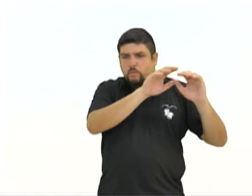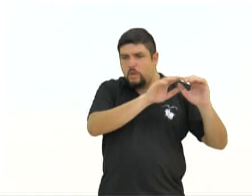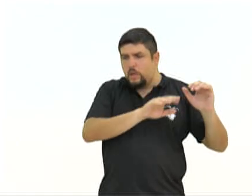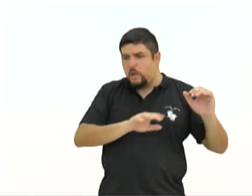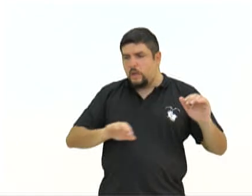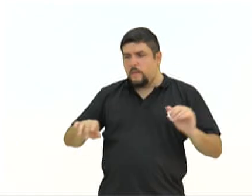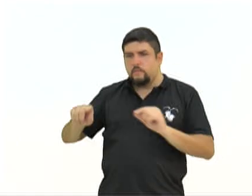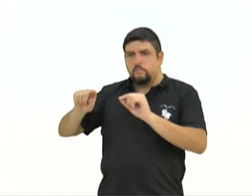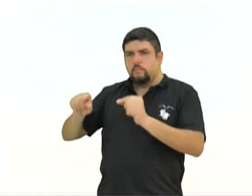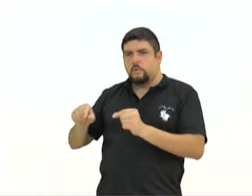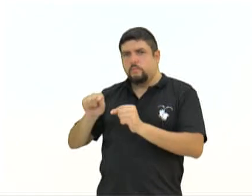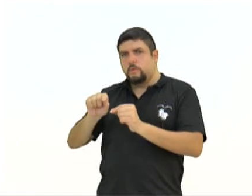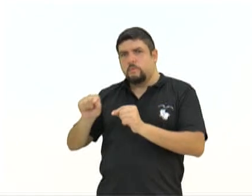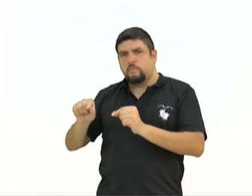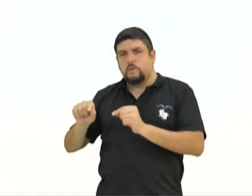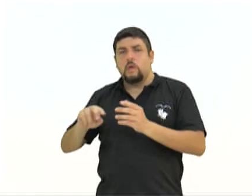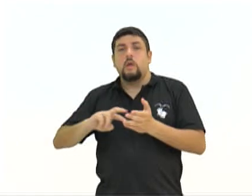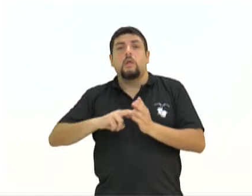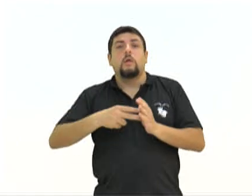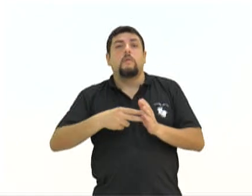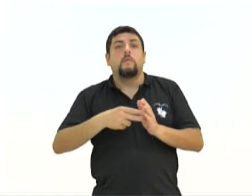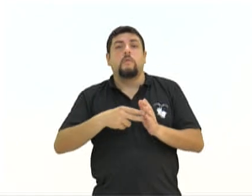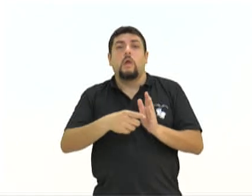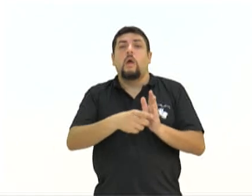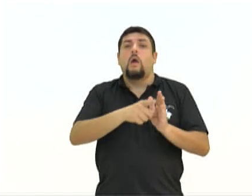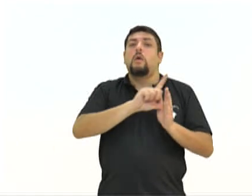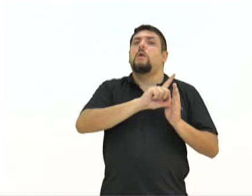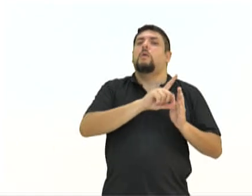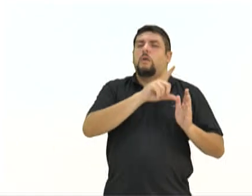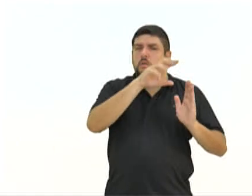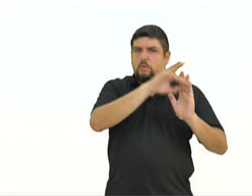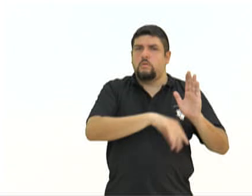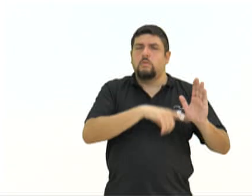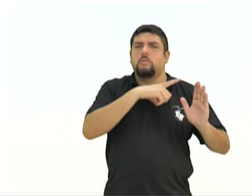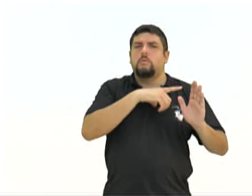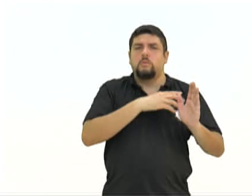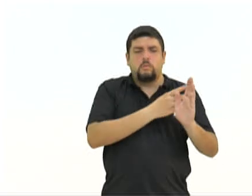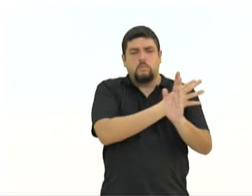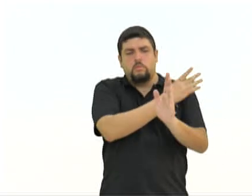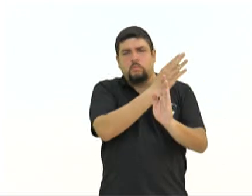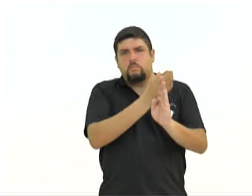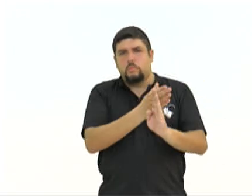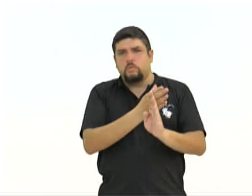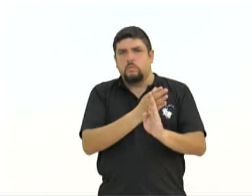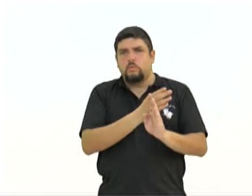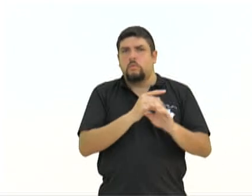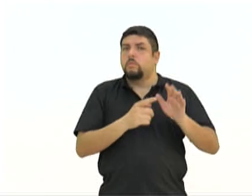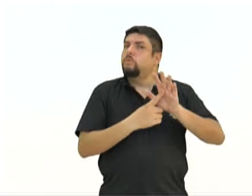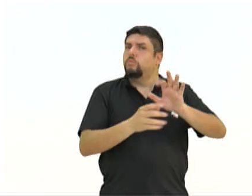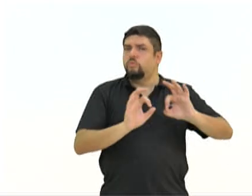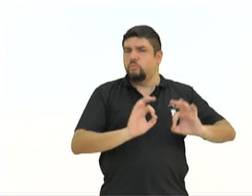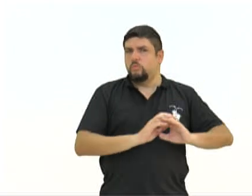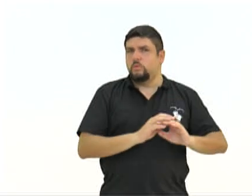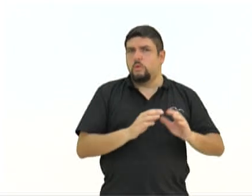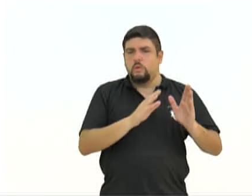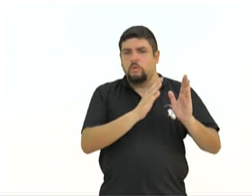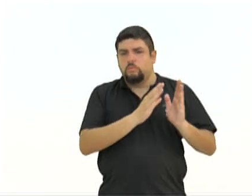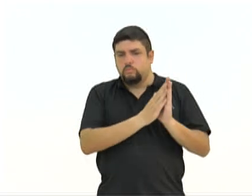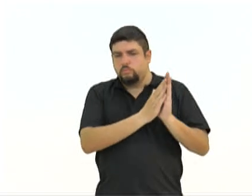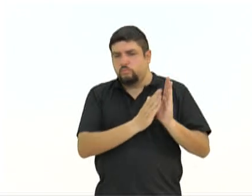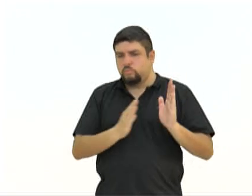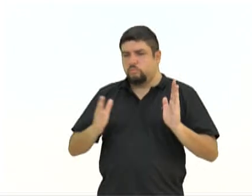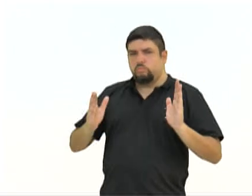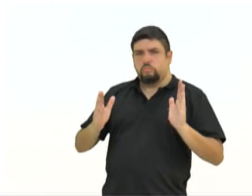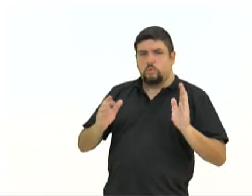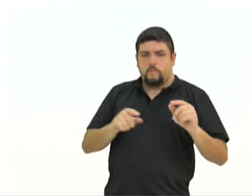elas sugerem algo a mais, algo não dito, né? Então um fragmento que foi extraído, um pedaço do texto que foi tirado, está marcado